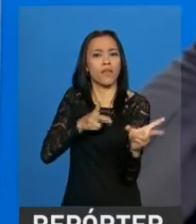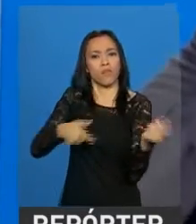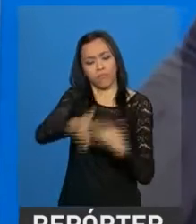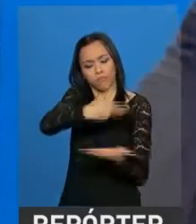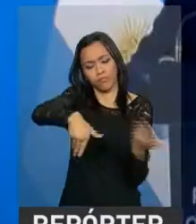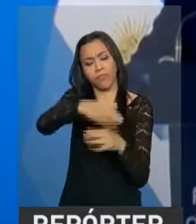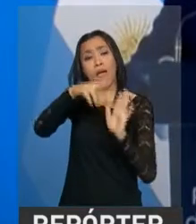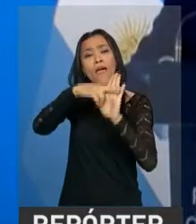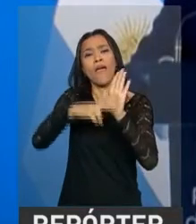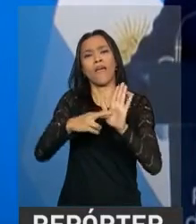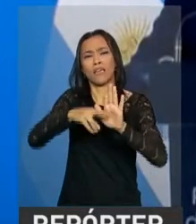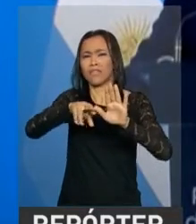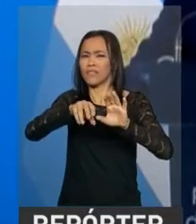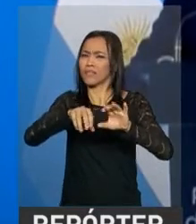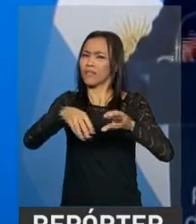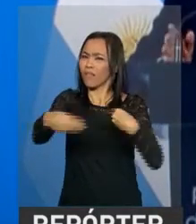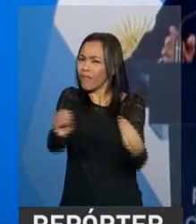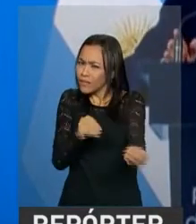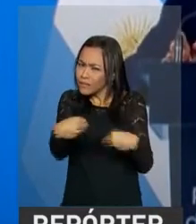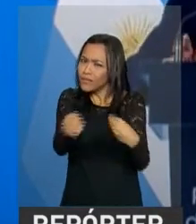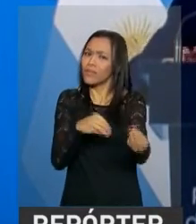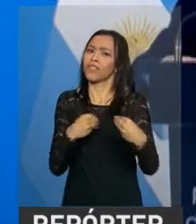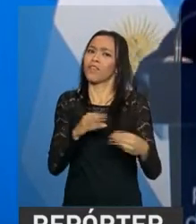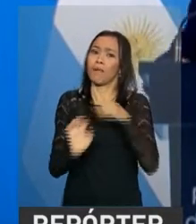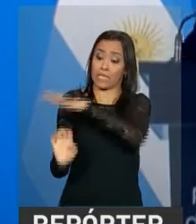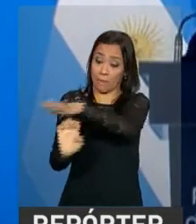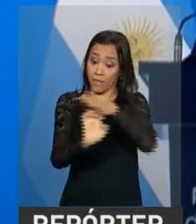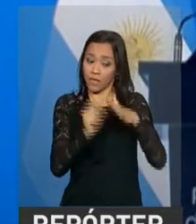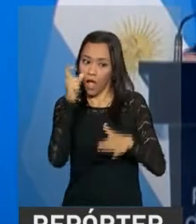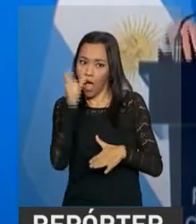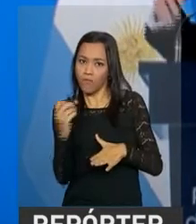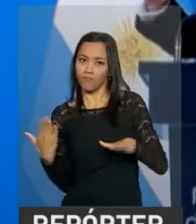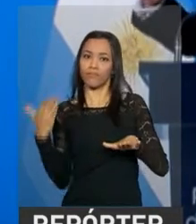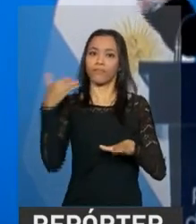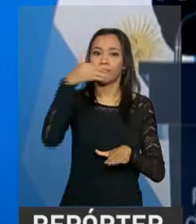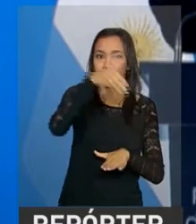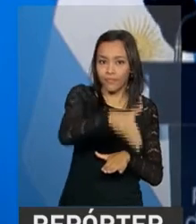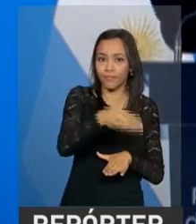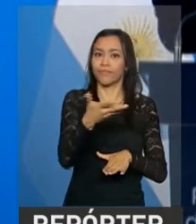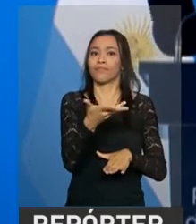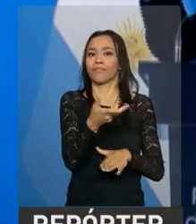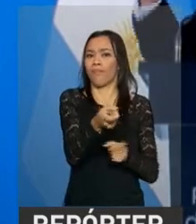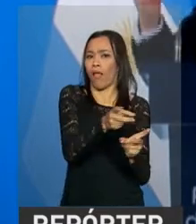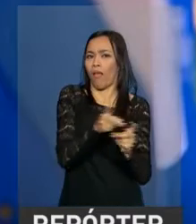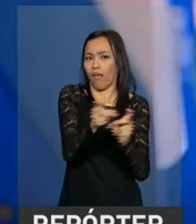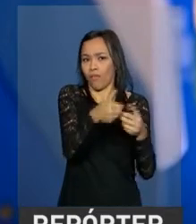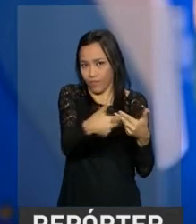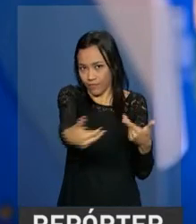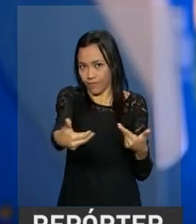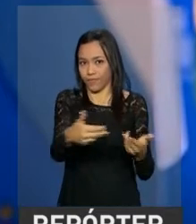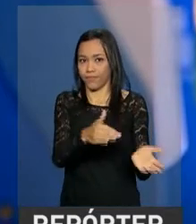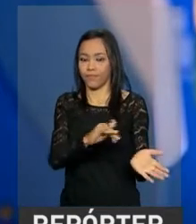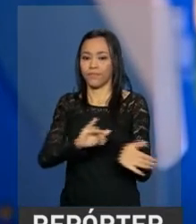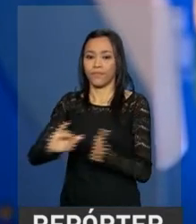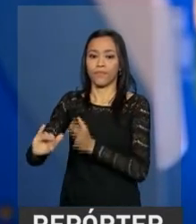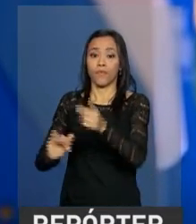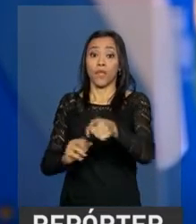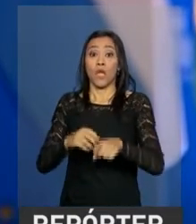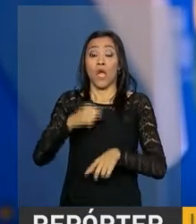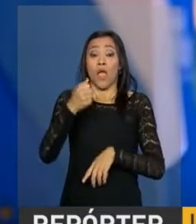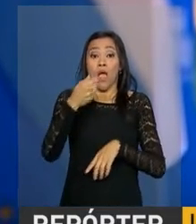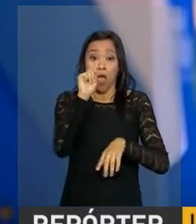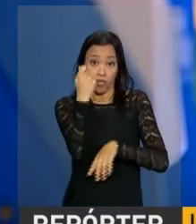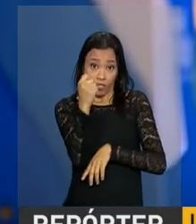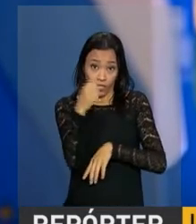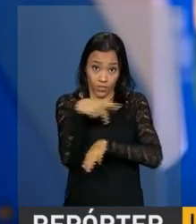mais simples para as micro e pequenas empresas interessadas no intercâmbio comercial. A Argentina é o terceiro